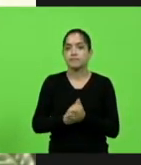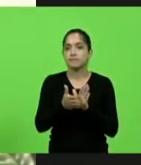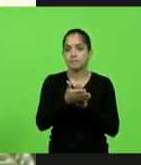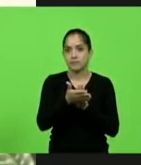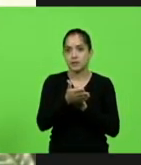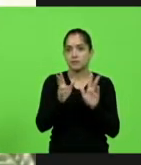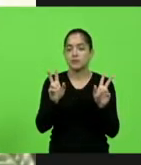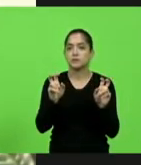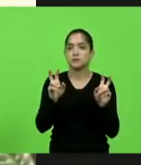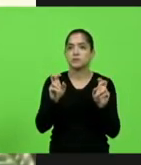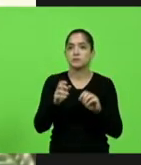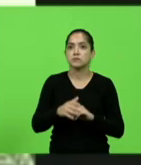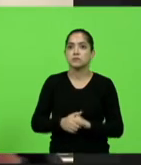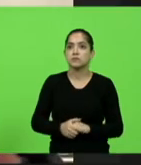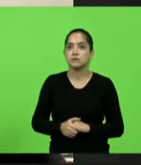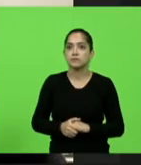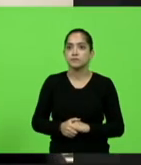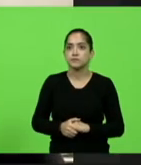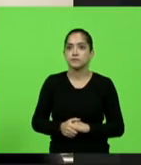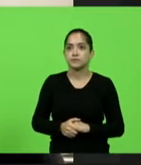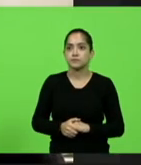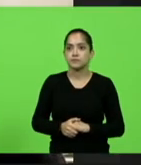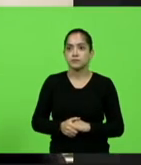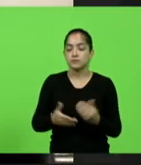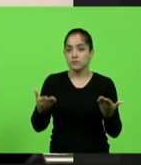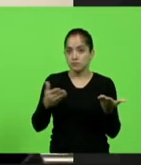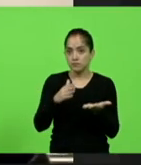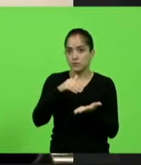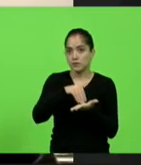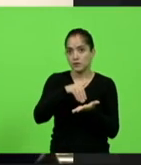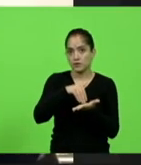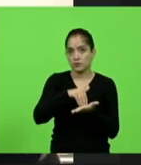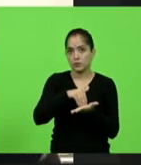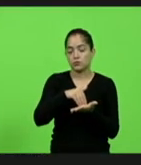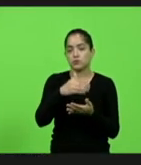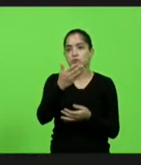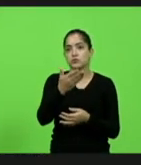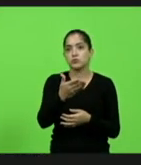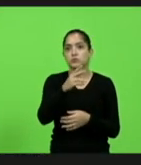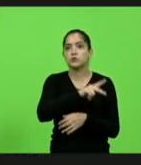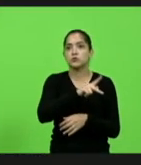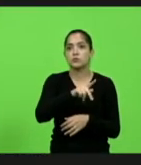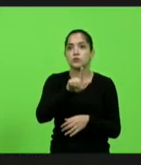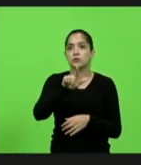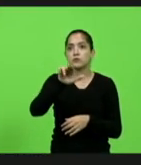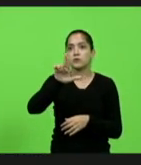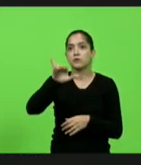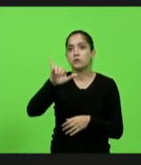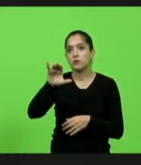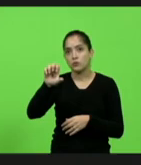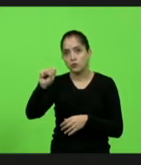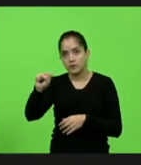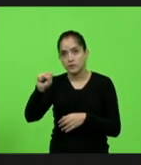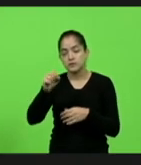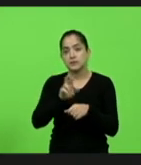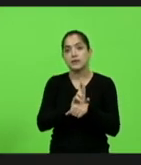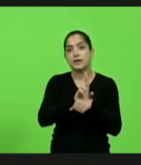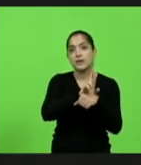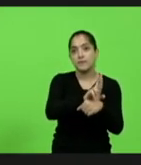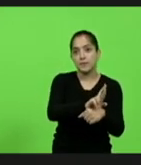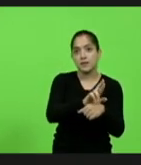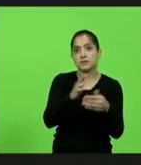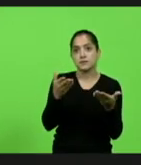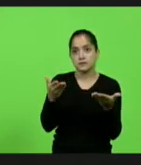propositura. Obrigada, Antônio. Por último, a manifestação do professor Luiz Carlos Vieira, que representa neste ato